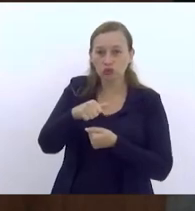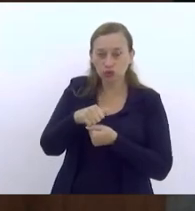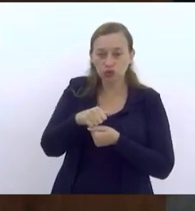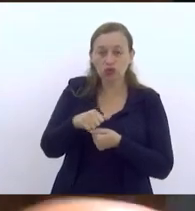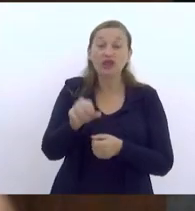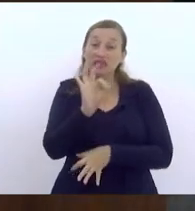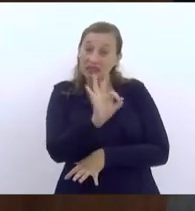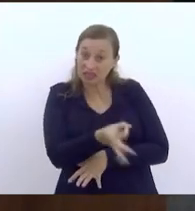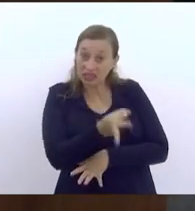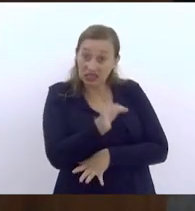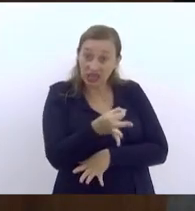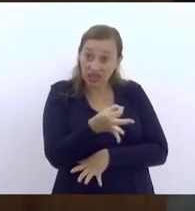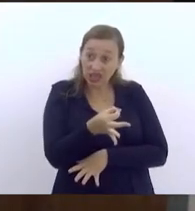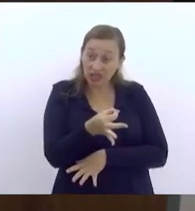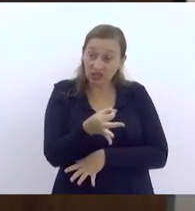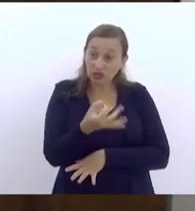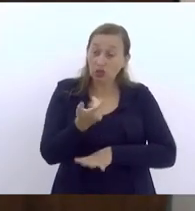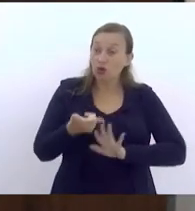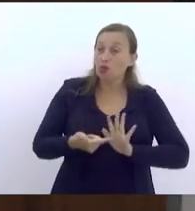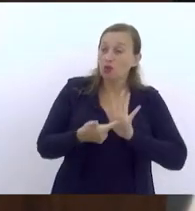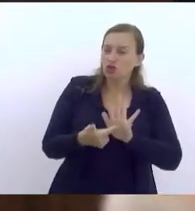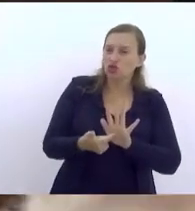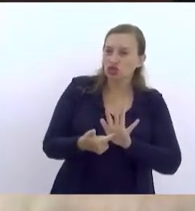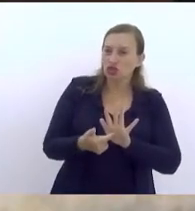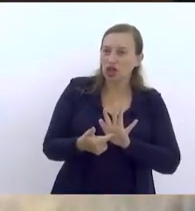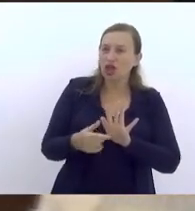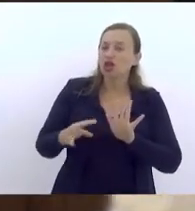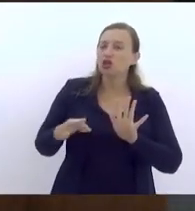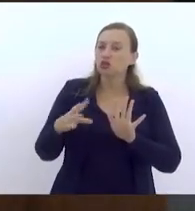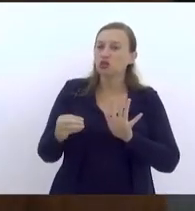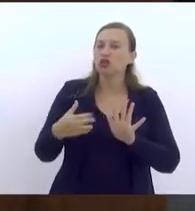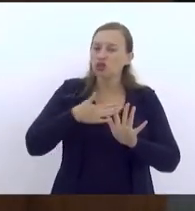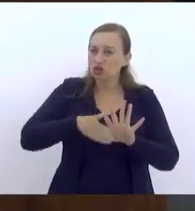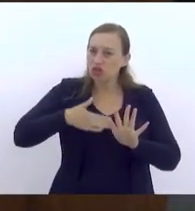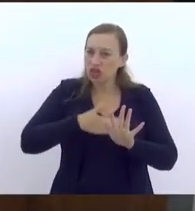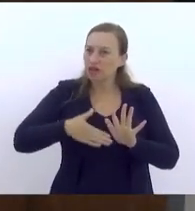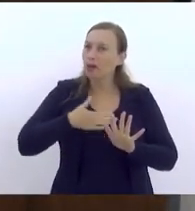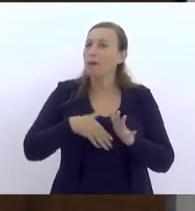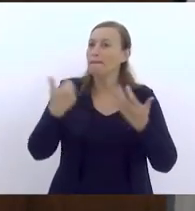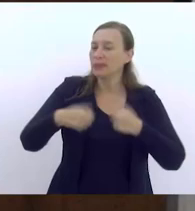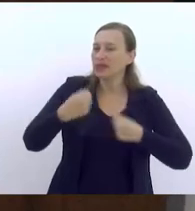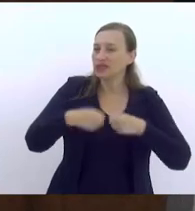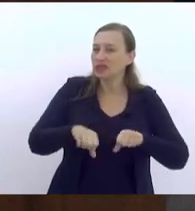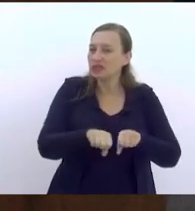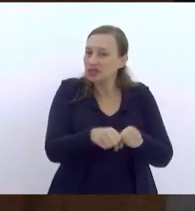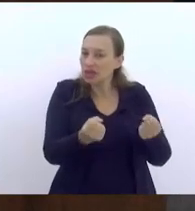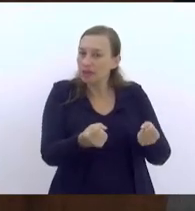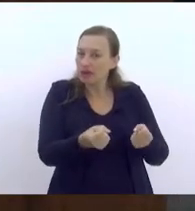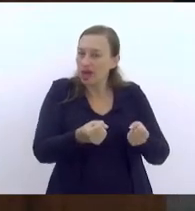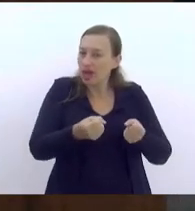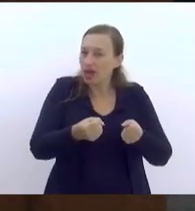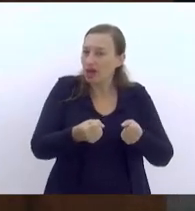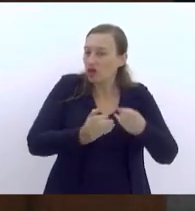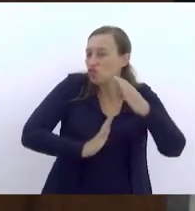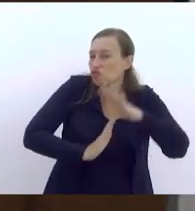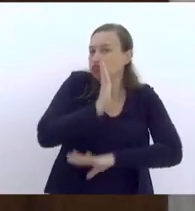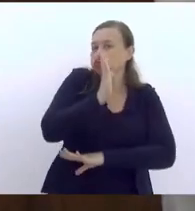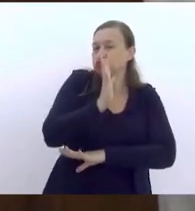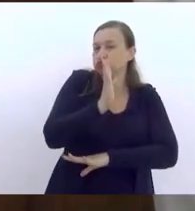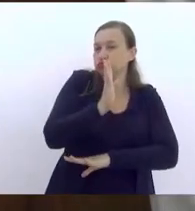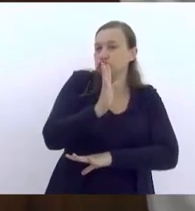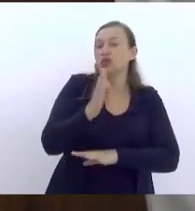gente, de fato, expor a globalização que nos gostaríamos, é preciso quebrar barreiras e fronteiras. É preciso